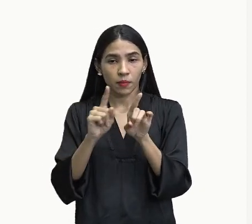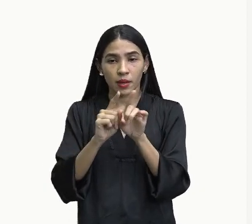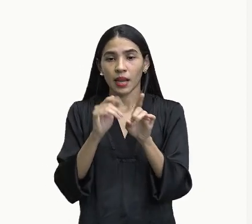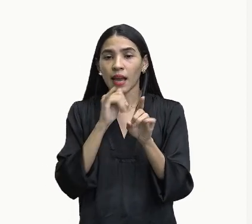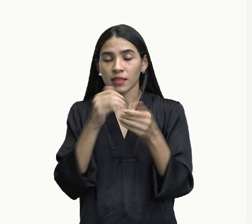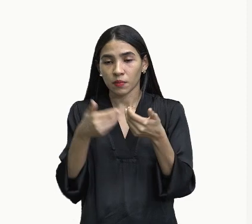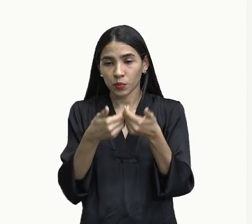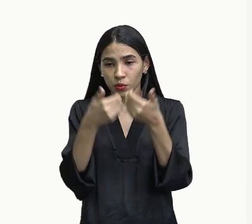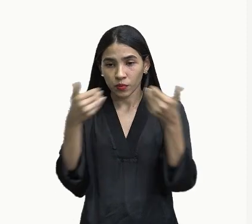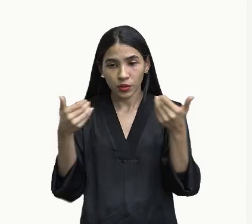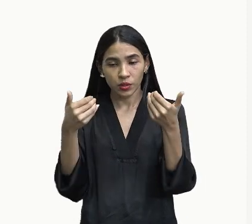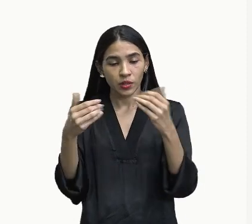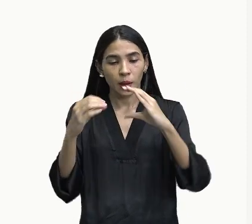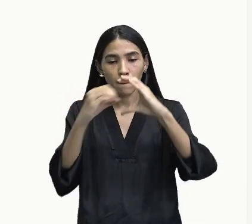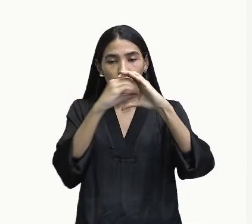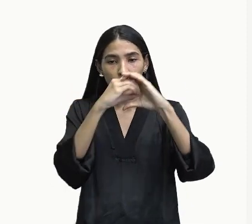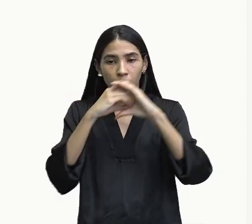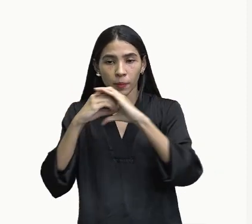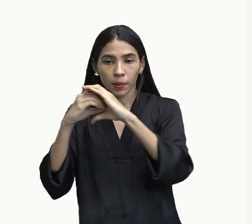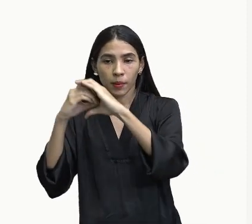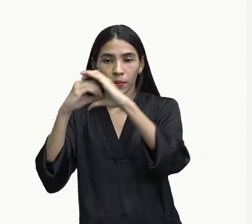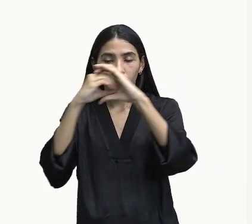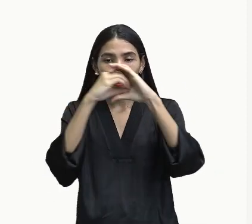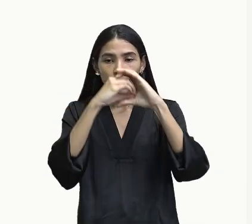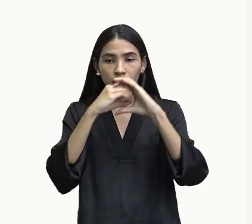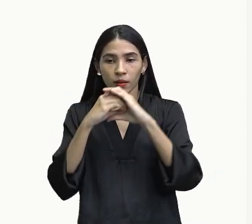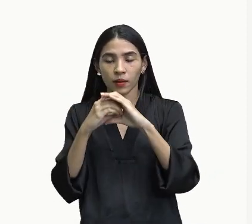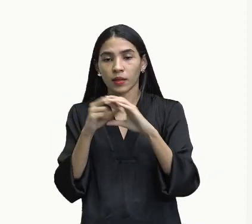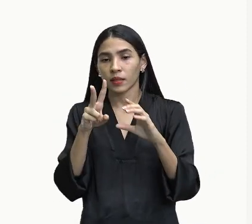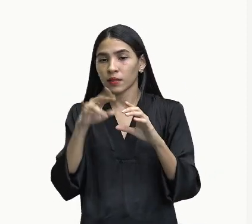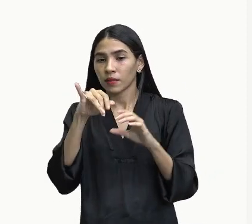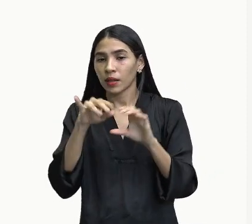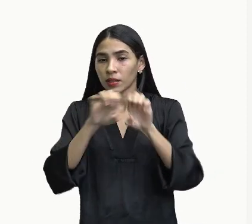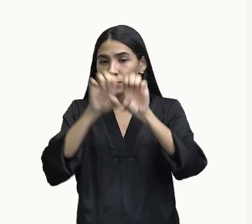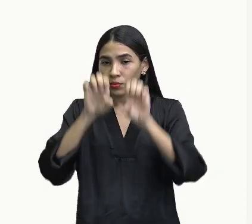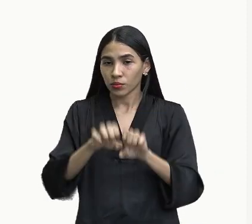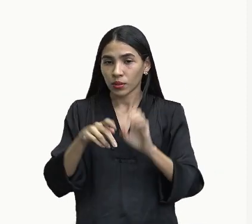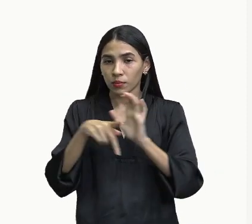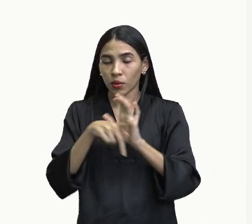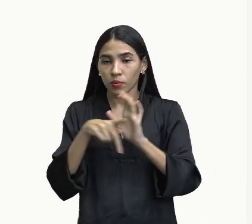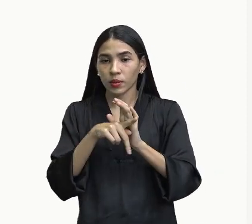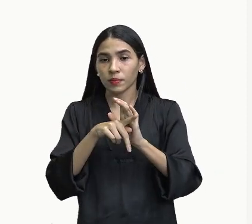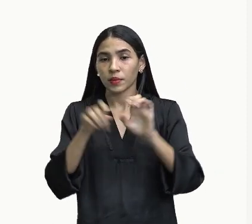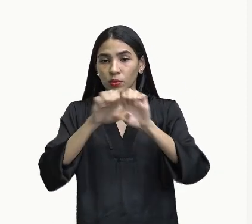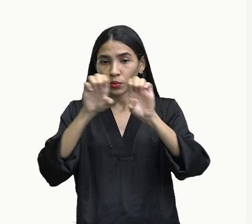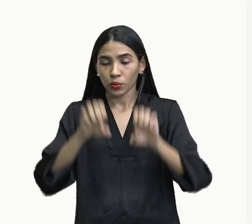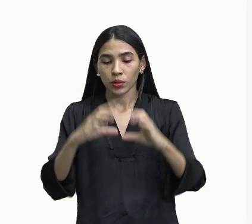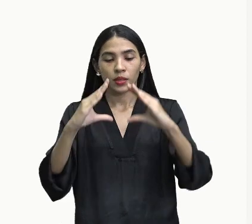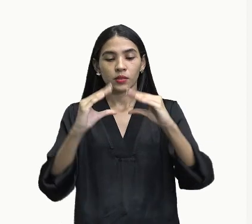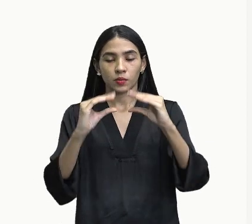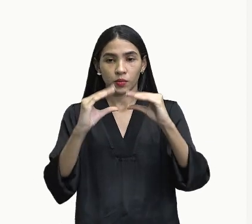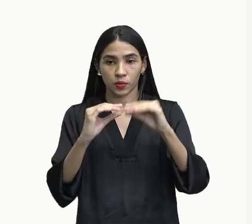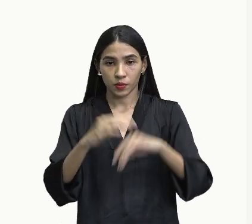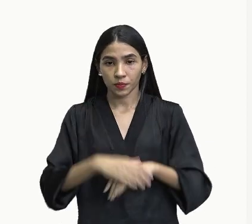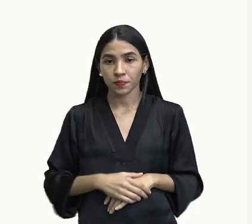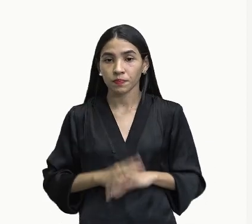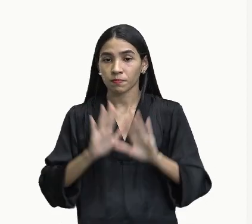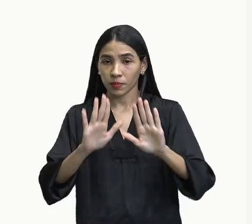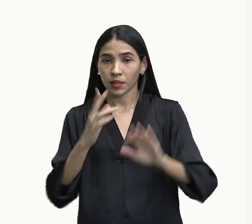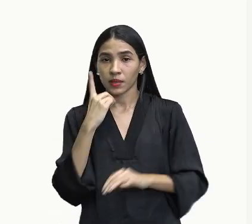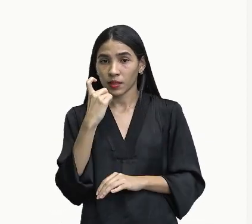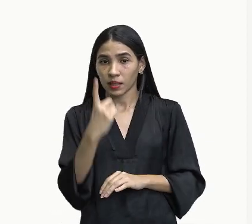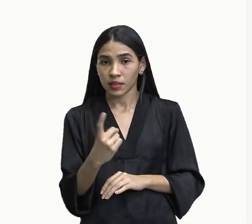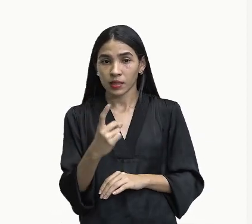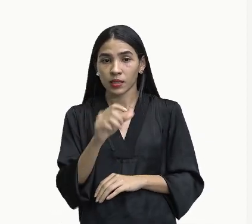dividida para todas as células que vão formar a estrutura da esponja. Uma coisa interessante aqui